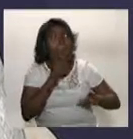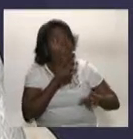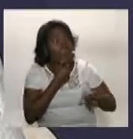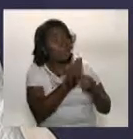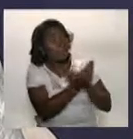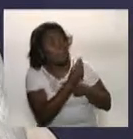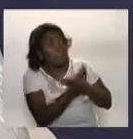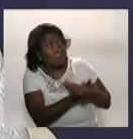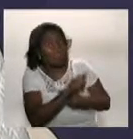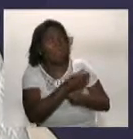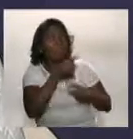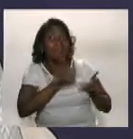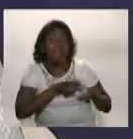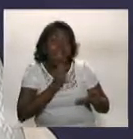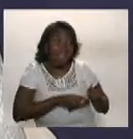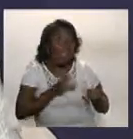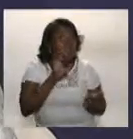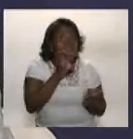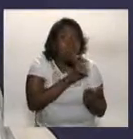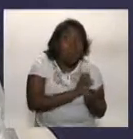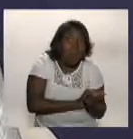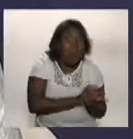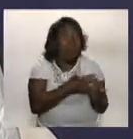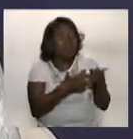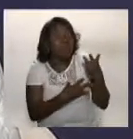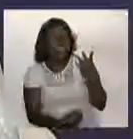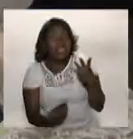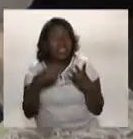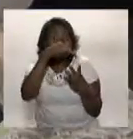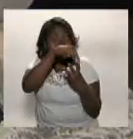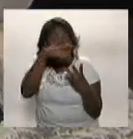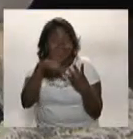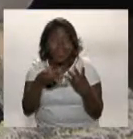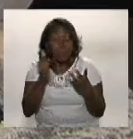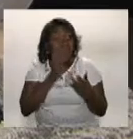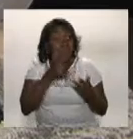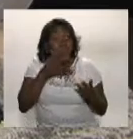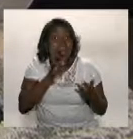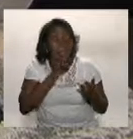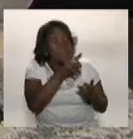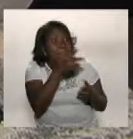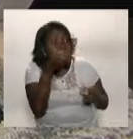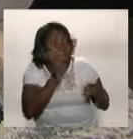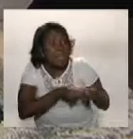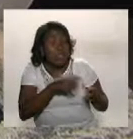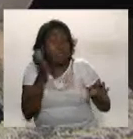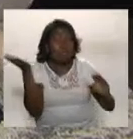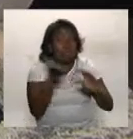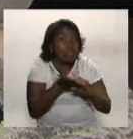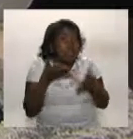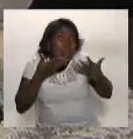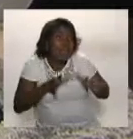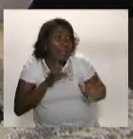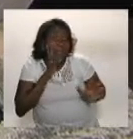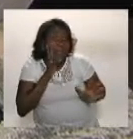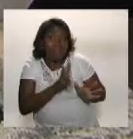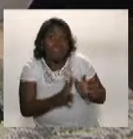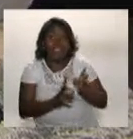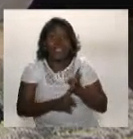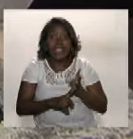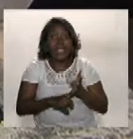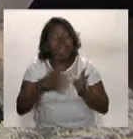está aí, há um padrão cultural que aceita e tolera a violência contra a mulher. O que leva a que essa